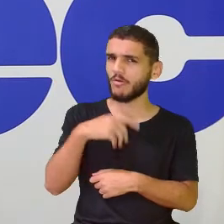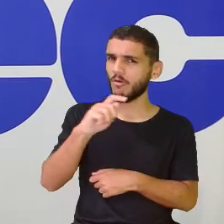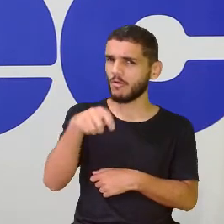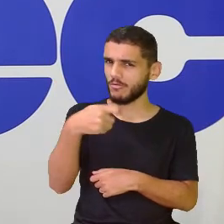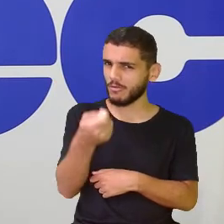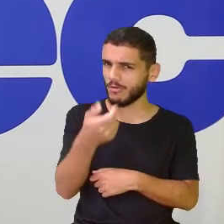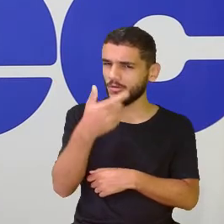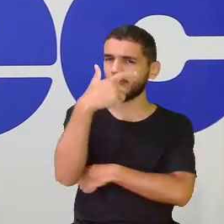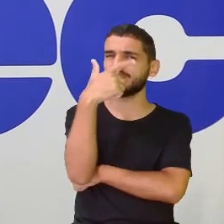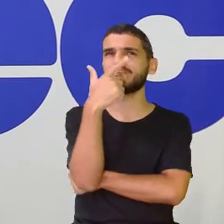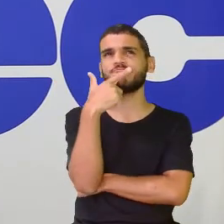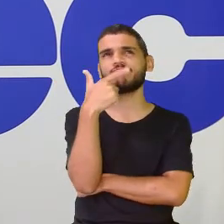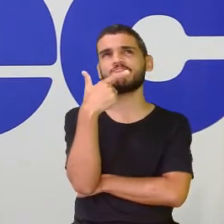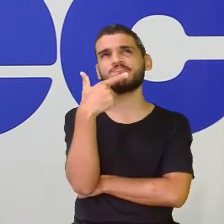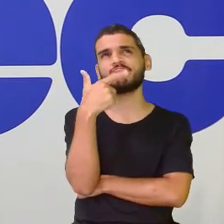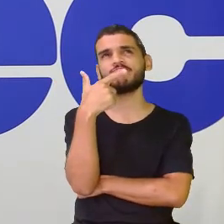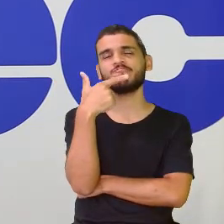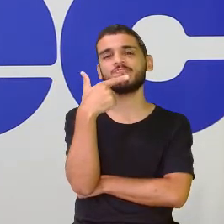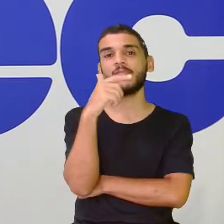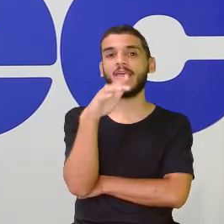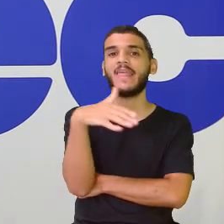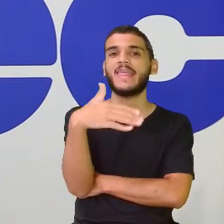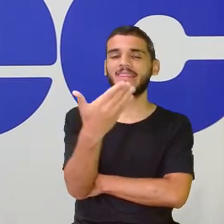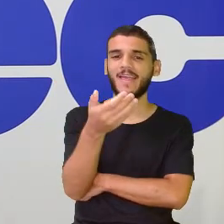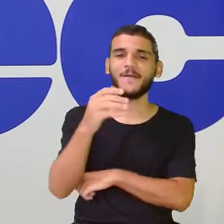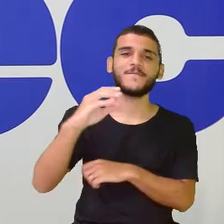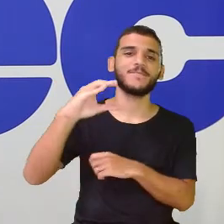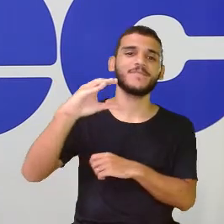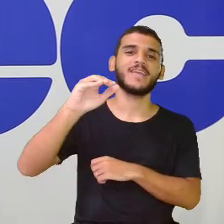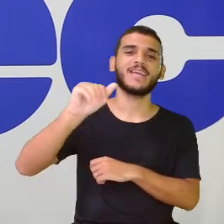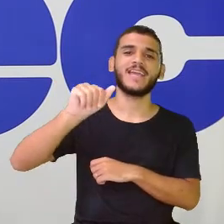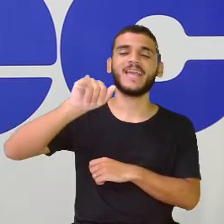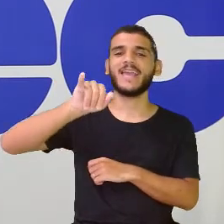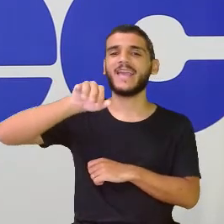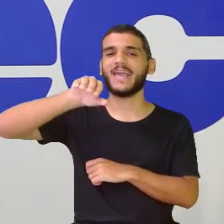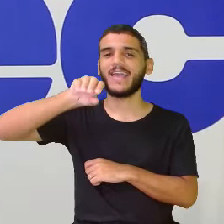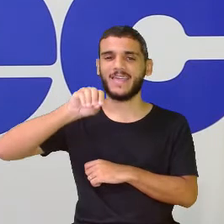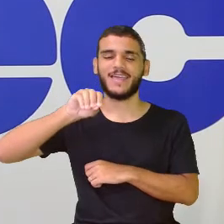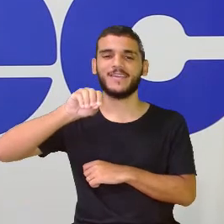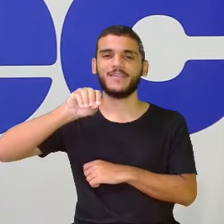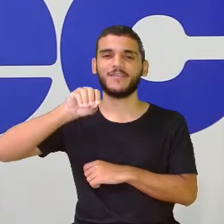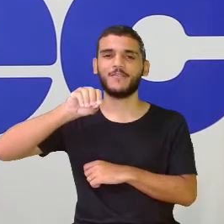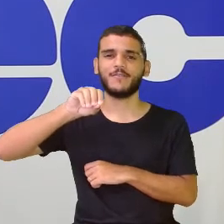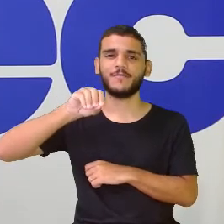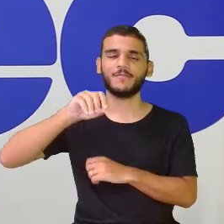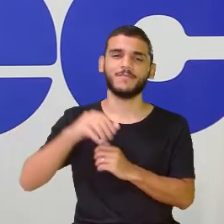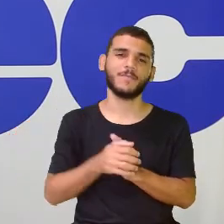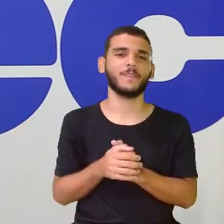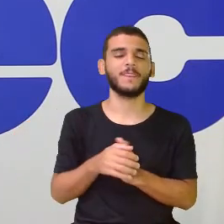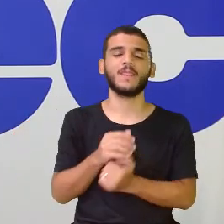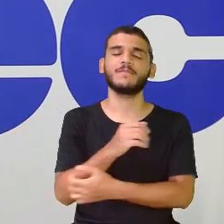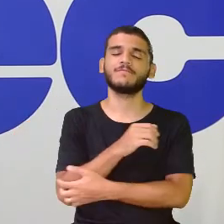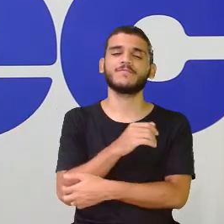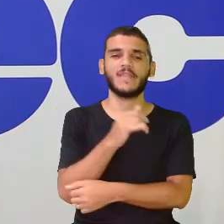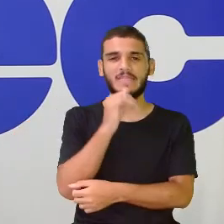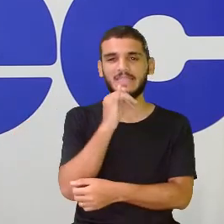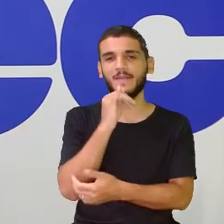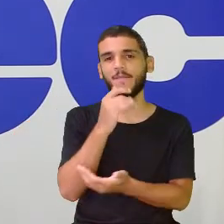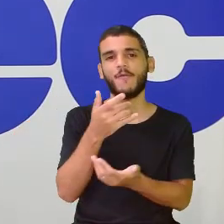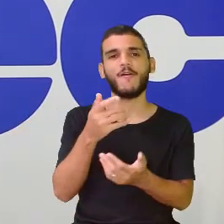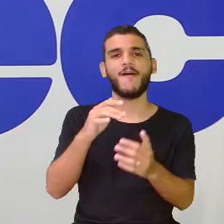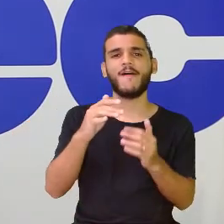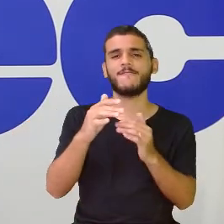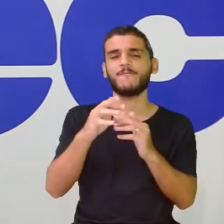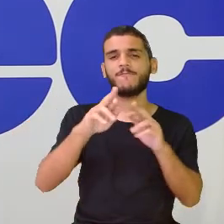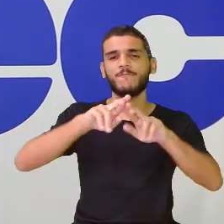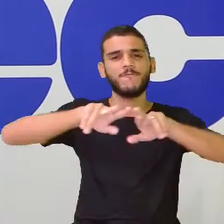Será? Agora, olha só, o Caio disse não é só uma palavra, é uma frase, viu? Aqui, ó, querer não é poder. O Aquiles